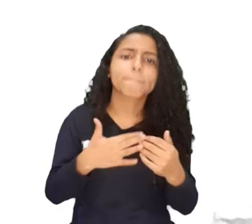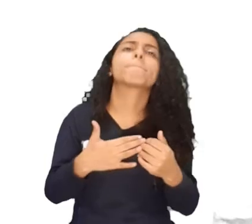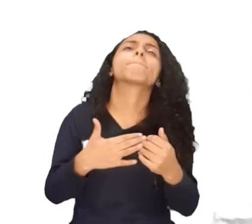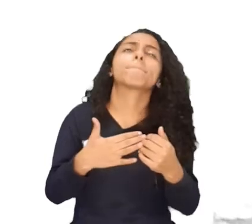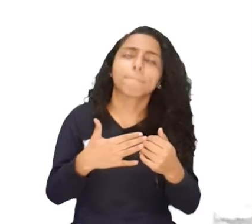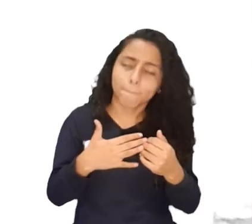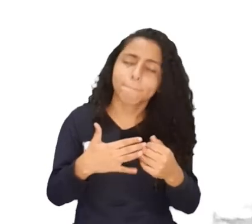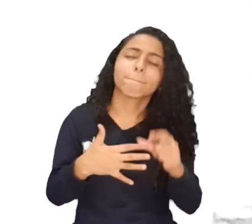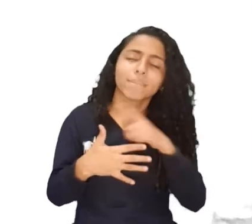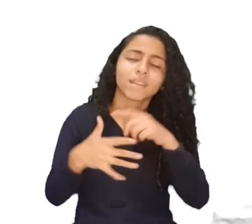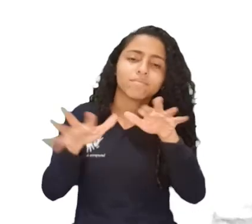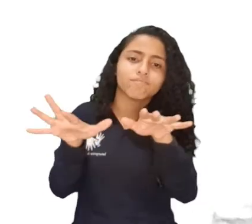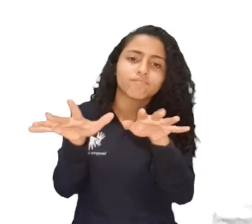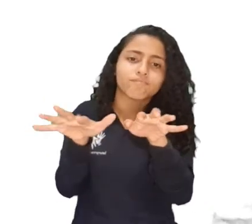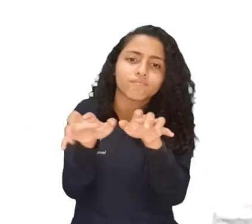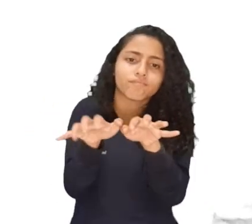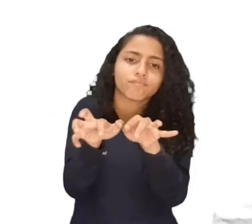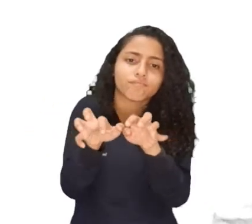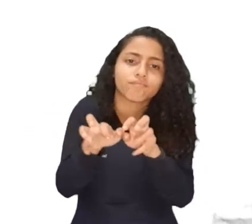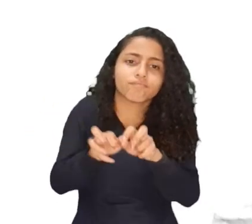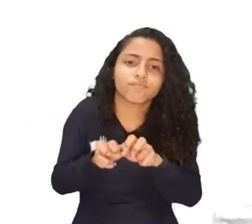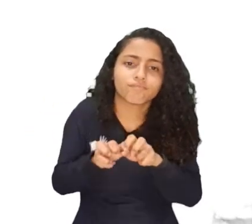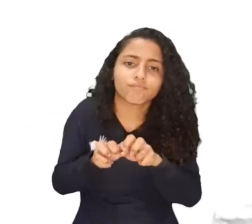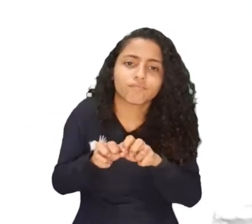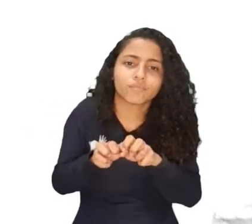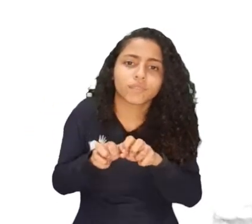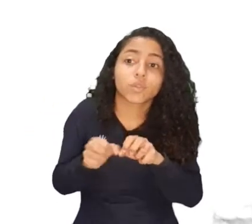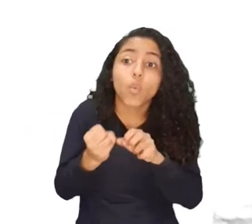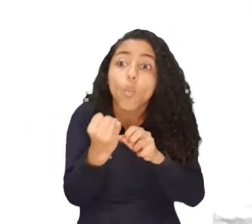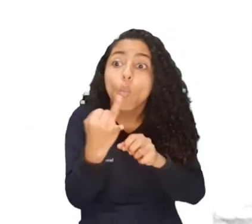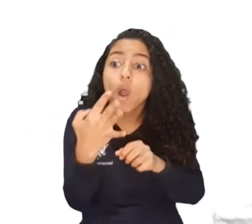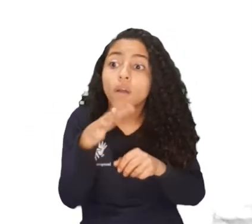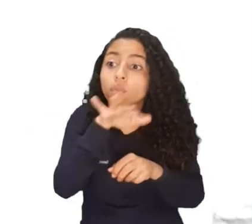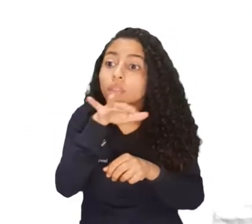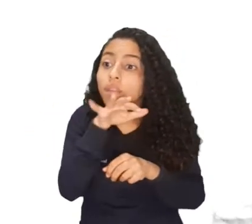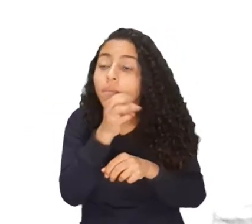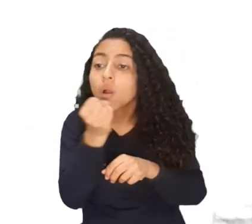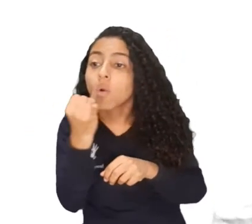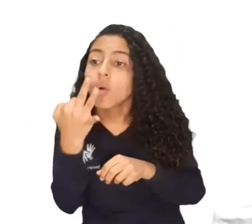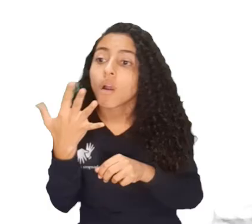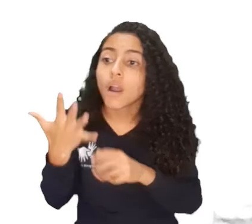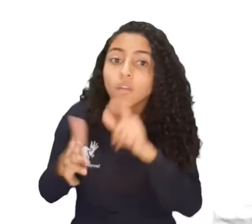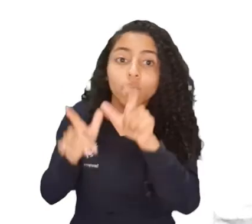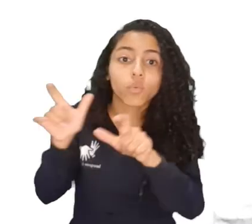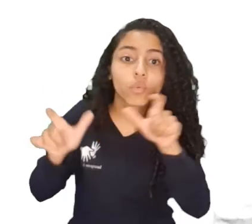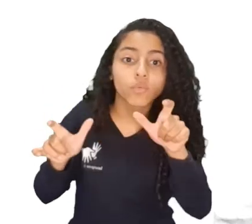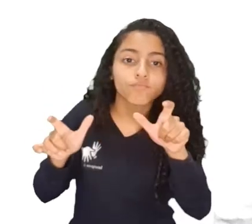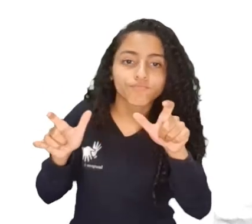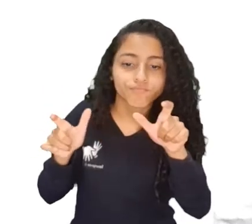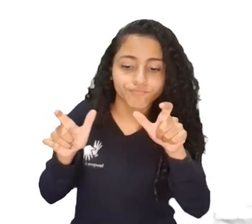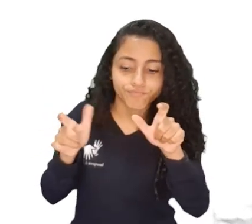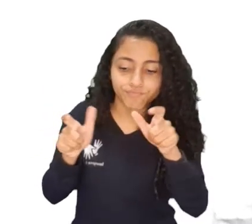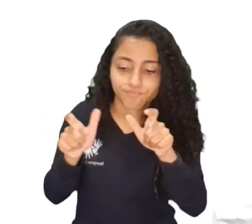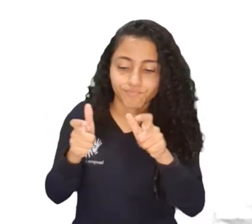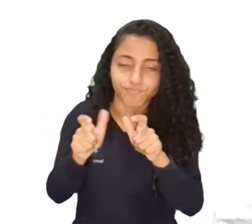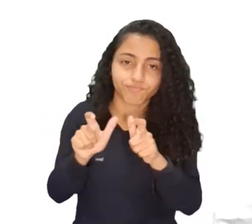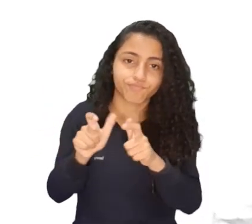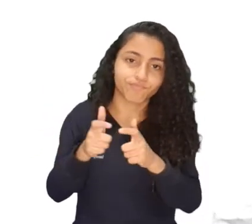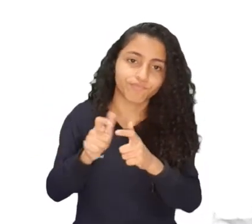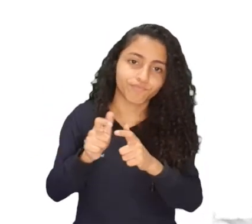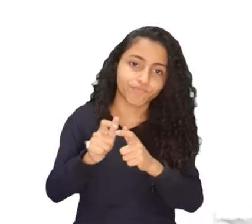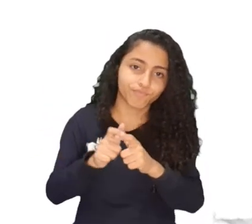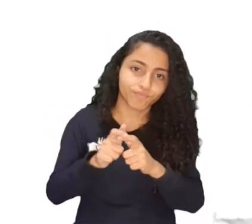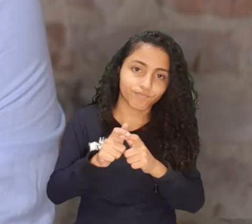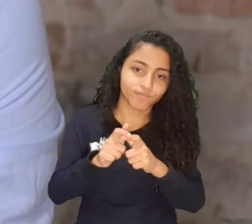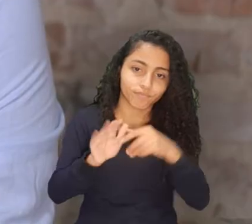e as suas populações, ou seja, o número de indivíduos que aquela espécie tem em um determinado lugar, também está diminuindo, o que a gente chama de